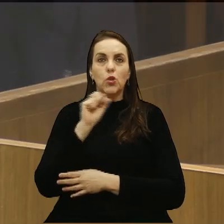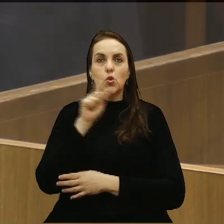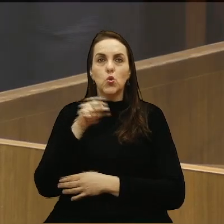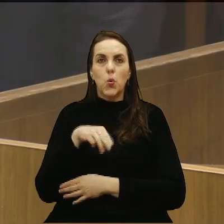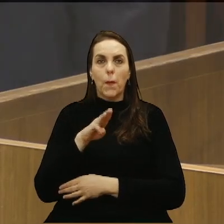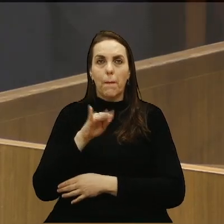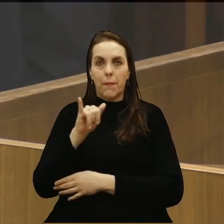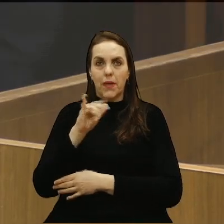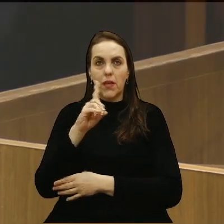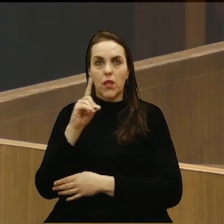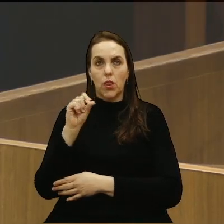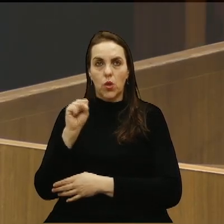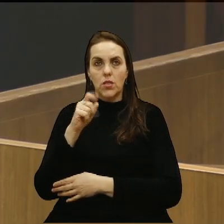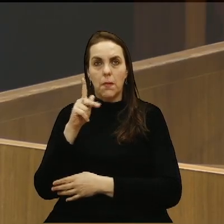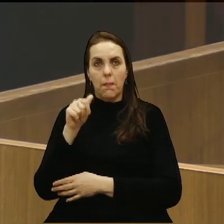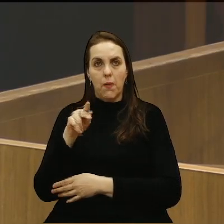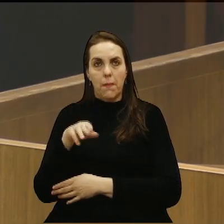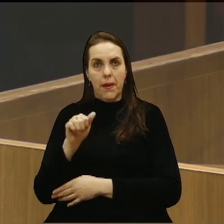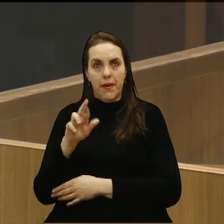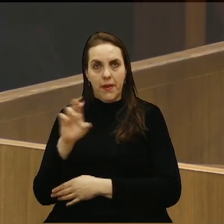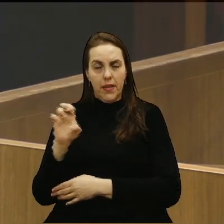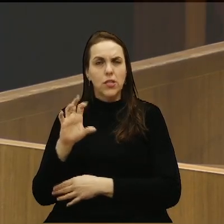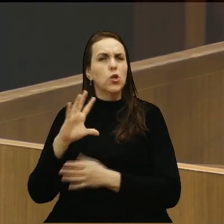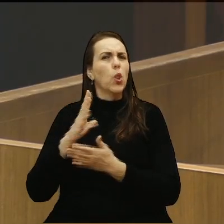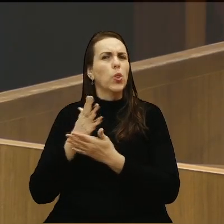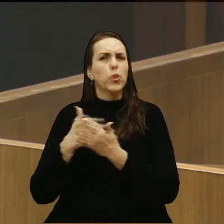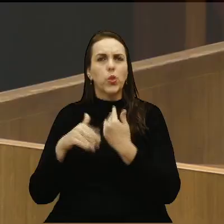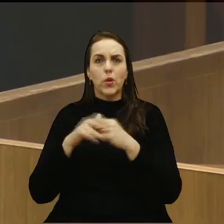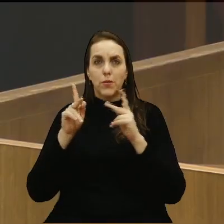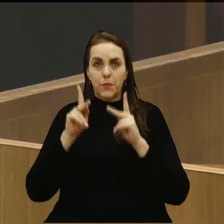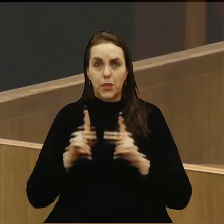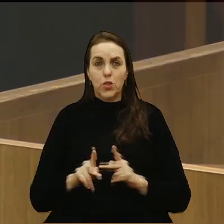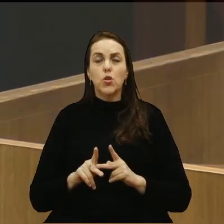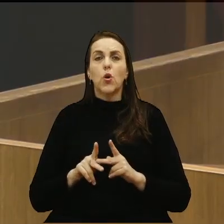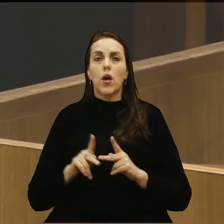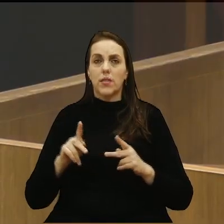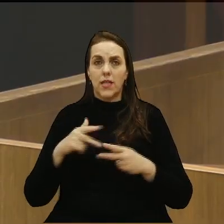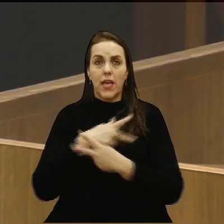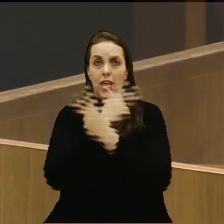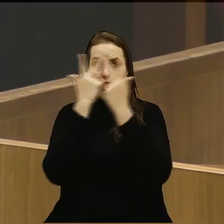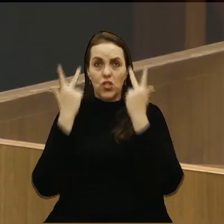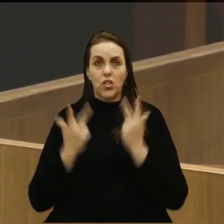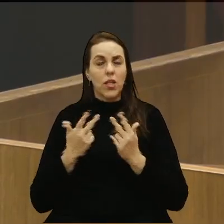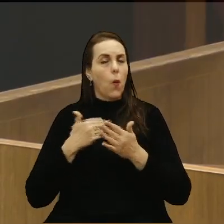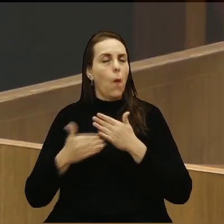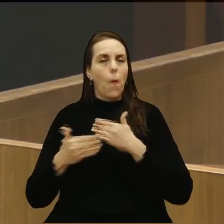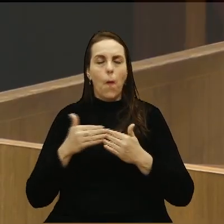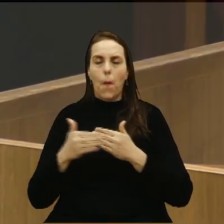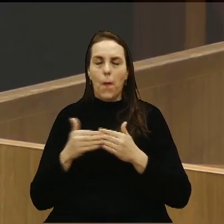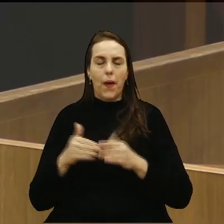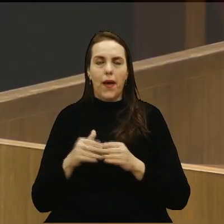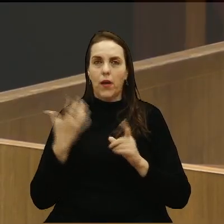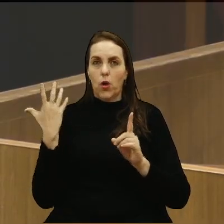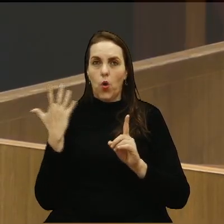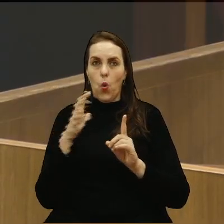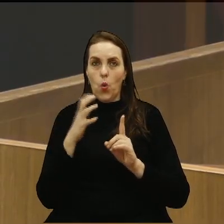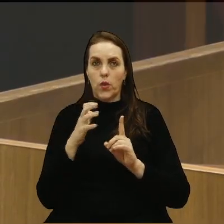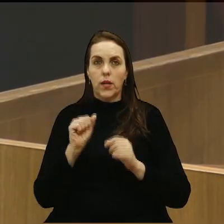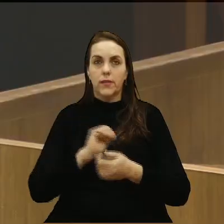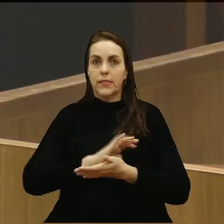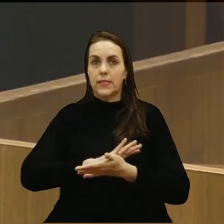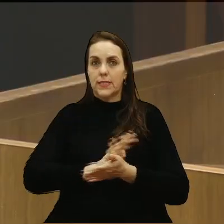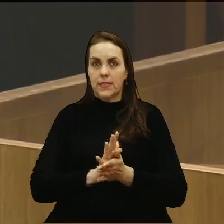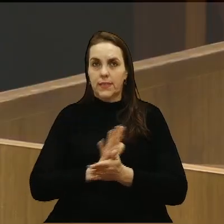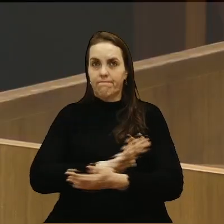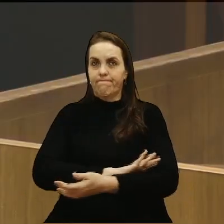todas as pessoas de qualquer etnia são laureadas por qualquer forma que combata a discriminação.